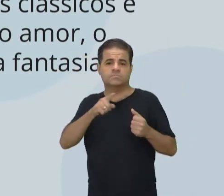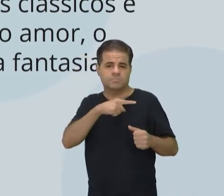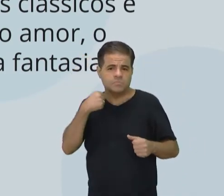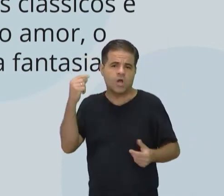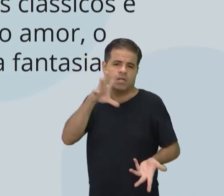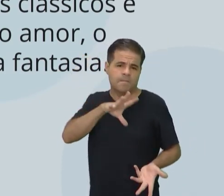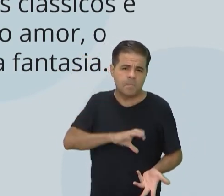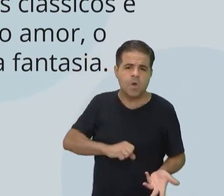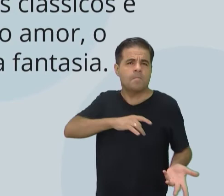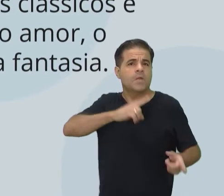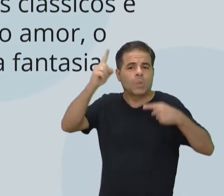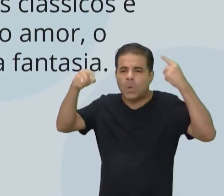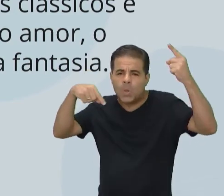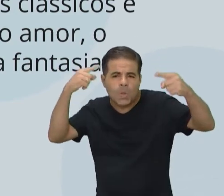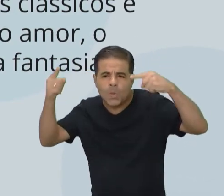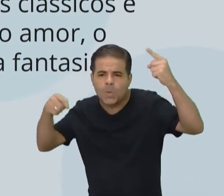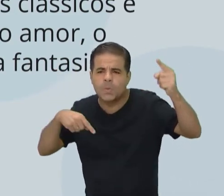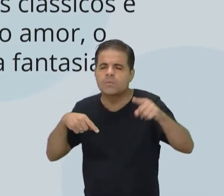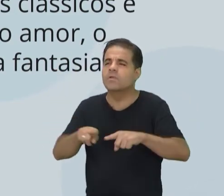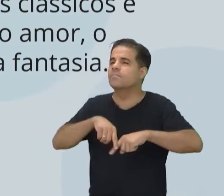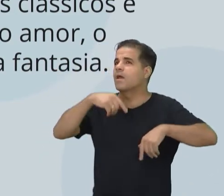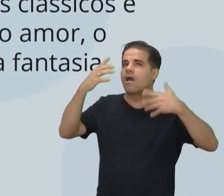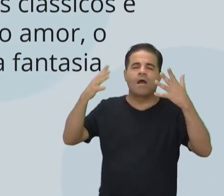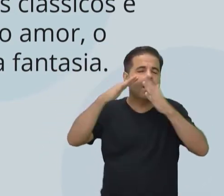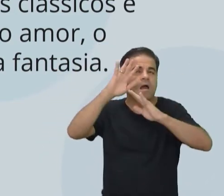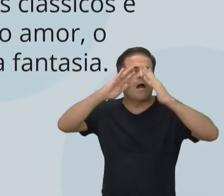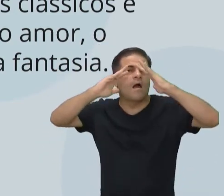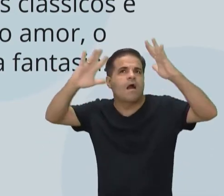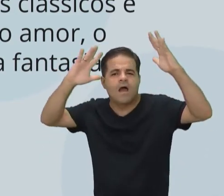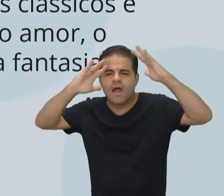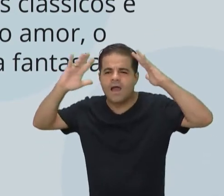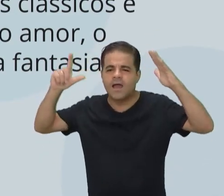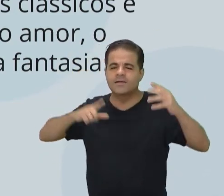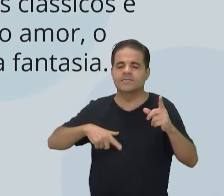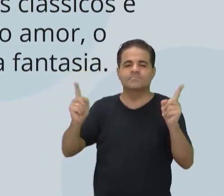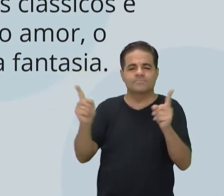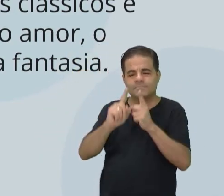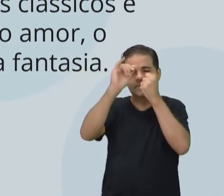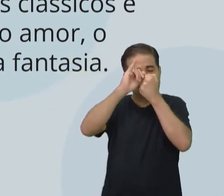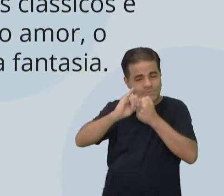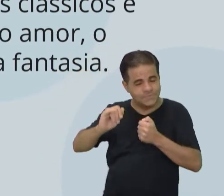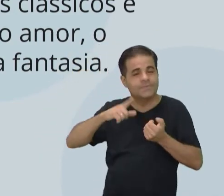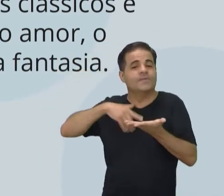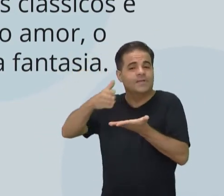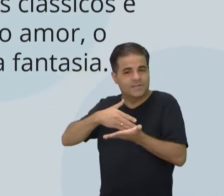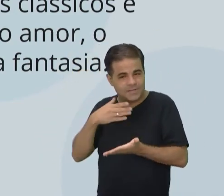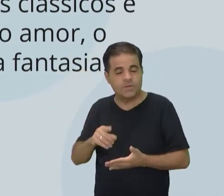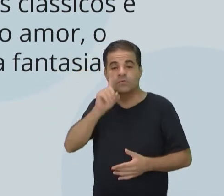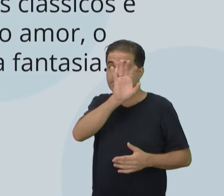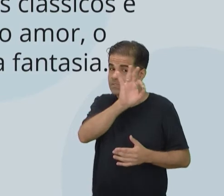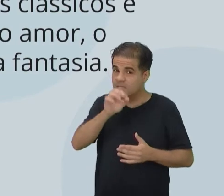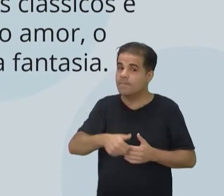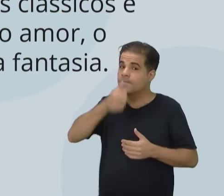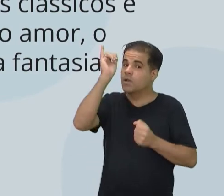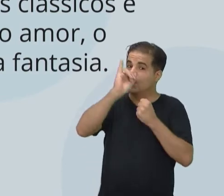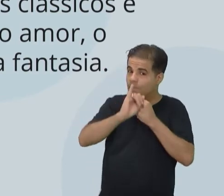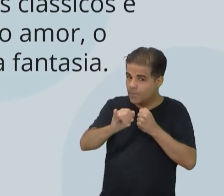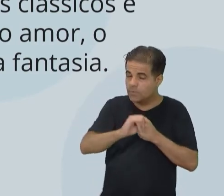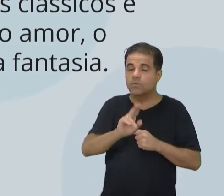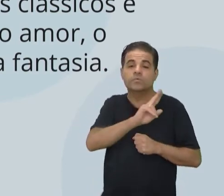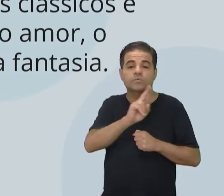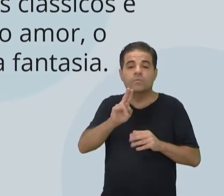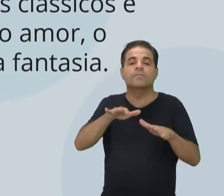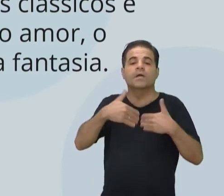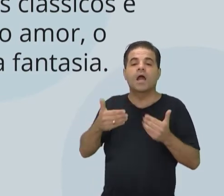amor, medo, loucura, além de fantasia. Ela tem um miniconto que está naquele livro que eu falei, né? Os 100 Menores Contos, que o nome do conto